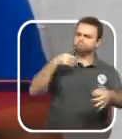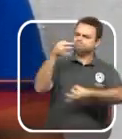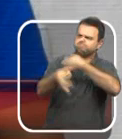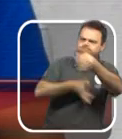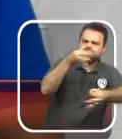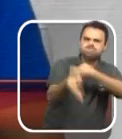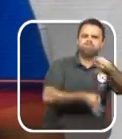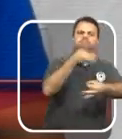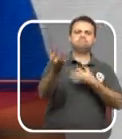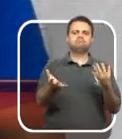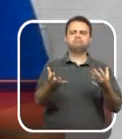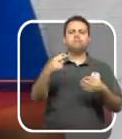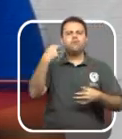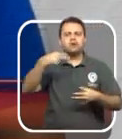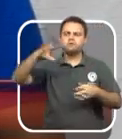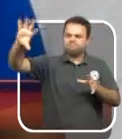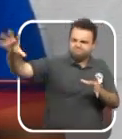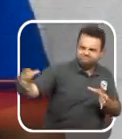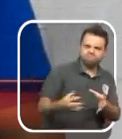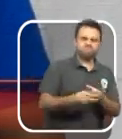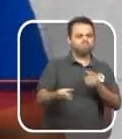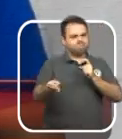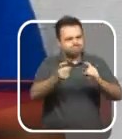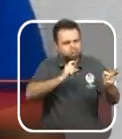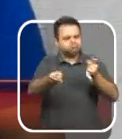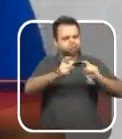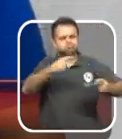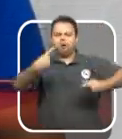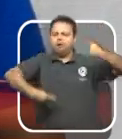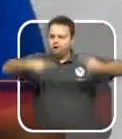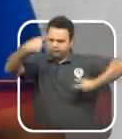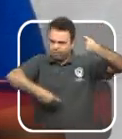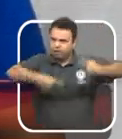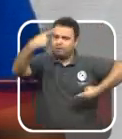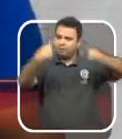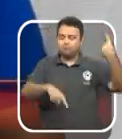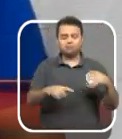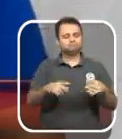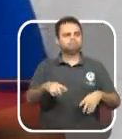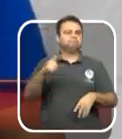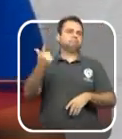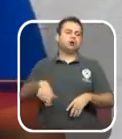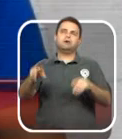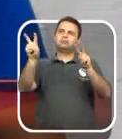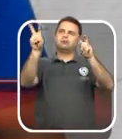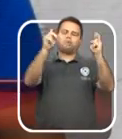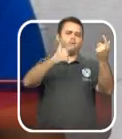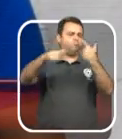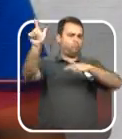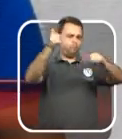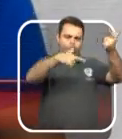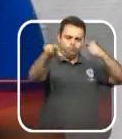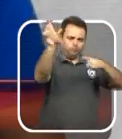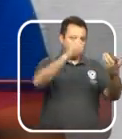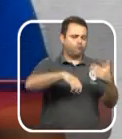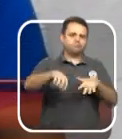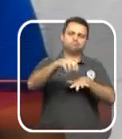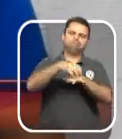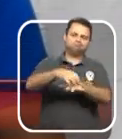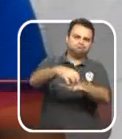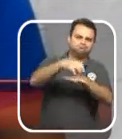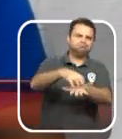nós conseguimos envolver os vereadores nesse debate. Aí foram tantos outros temas,